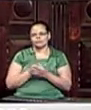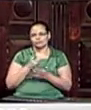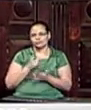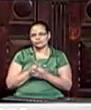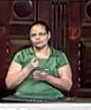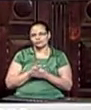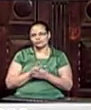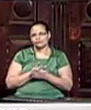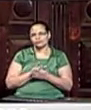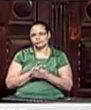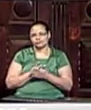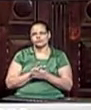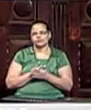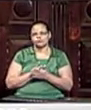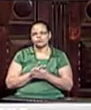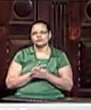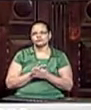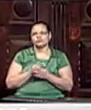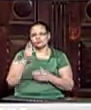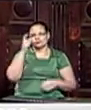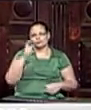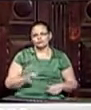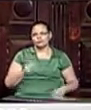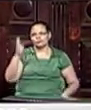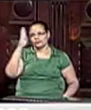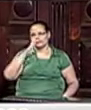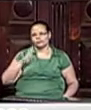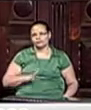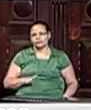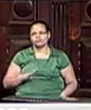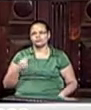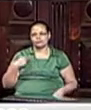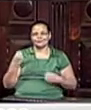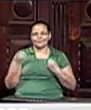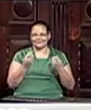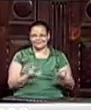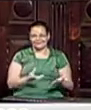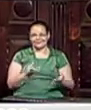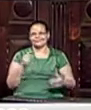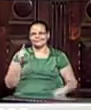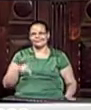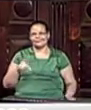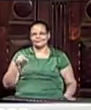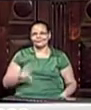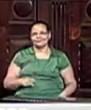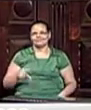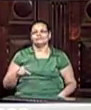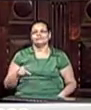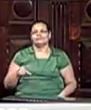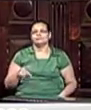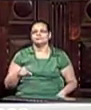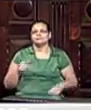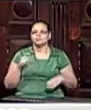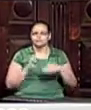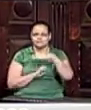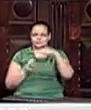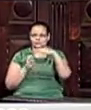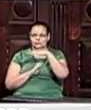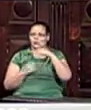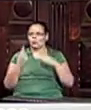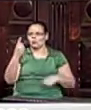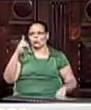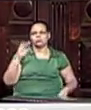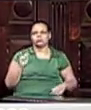mesmo preservando o interesse nacional, veio a concessão. A Petrobras seria a operadora única, mas